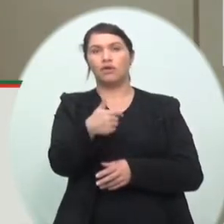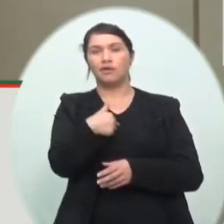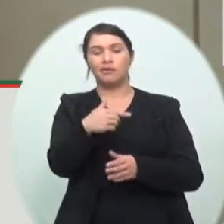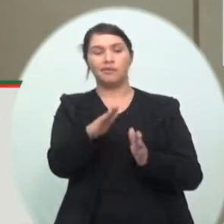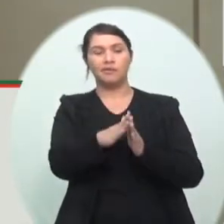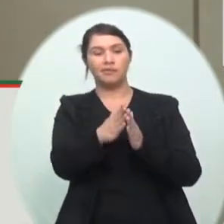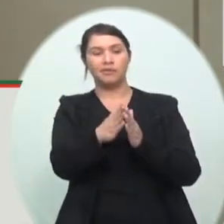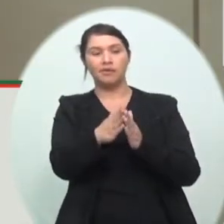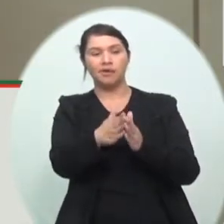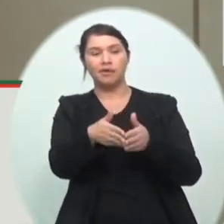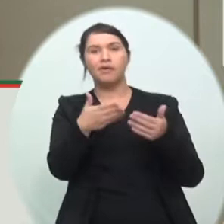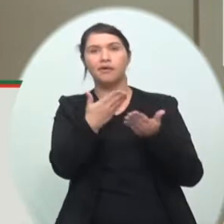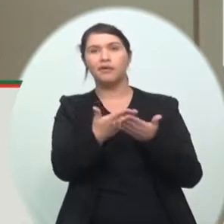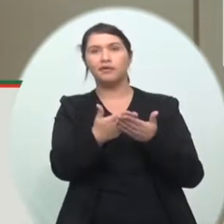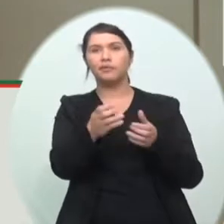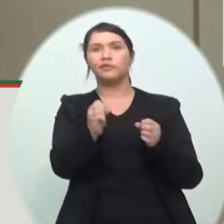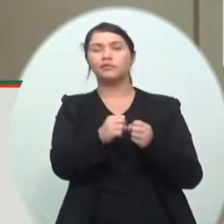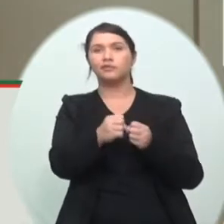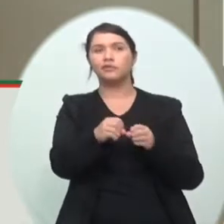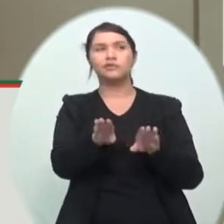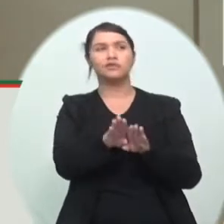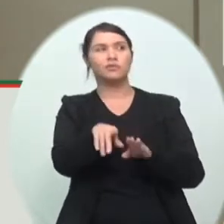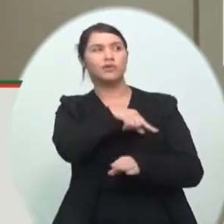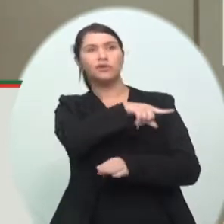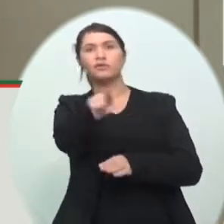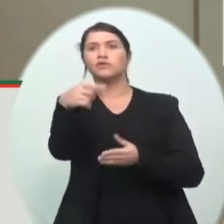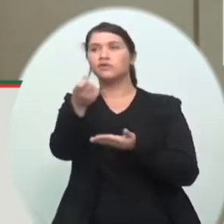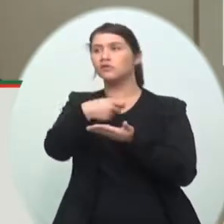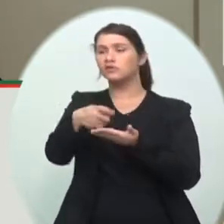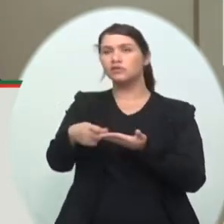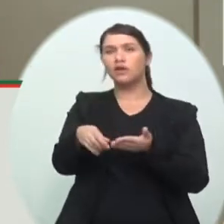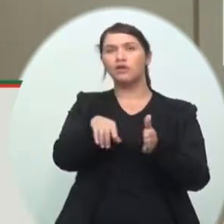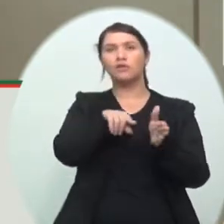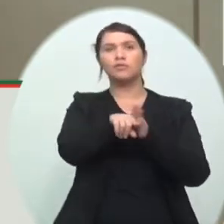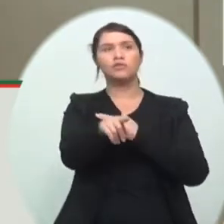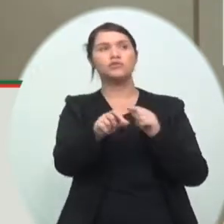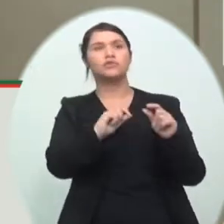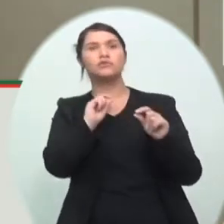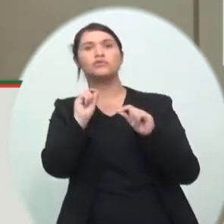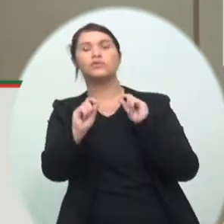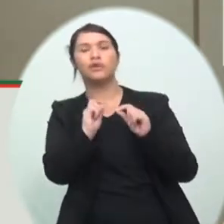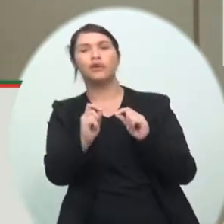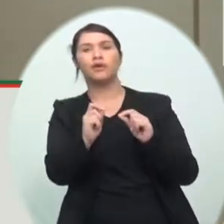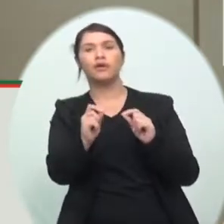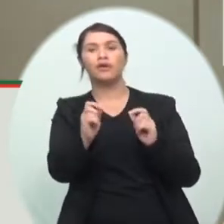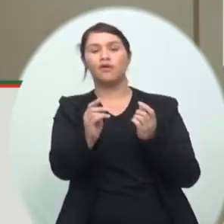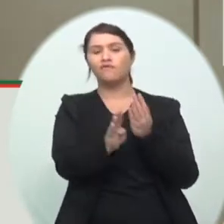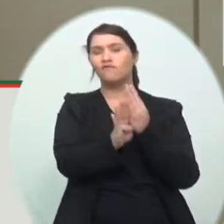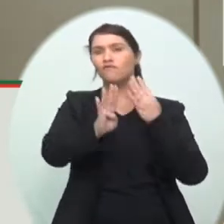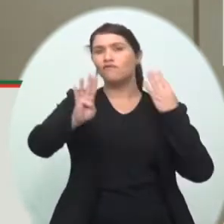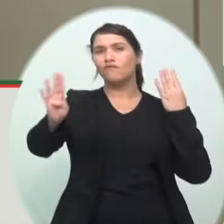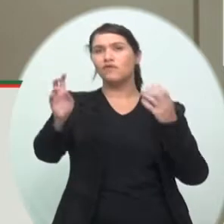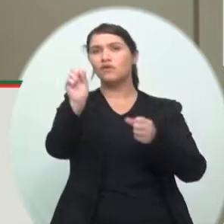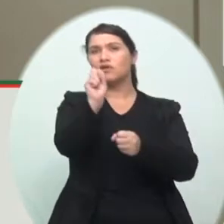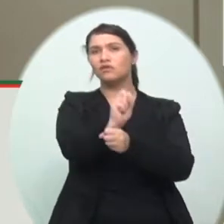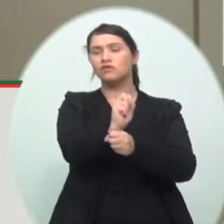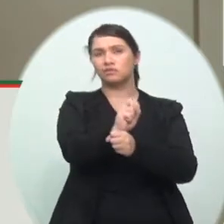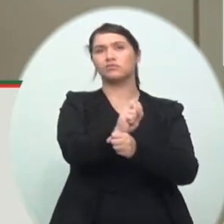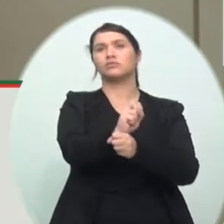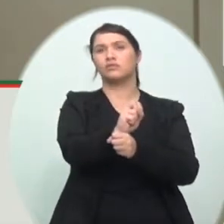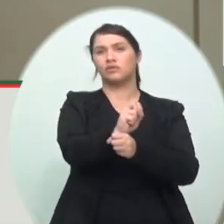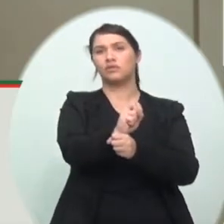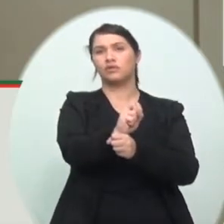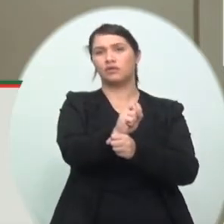requerimento aprovado por todos os senhores nessa casa, solicitando a fila de espera, que naquele momento o oftalmo era